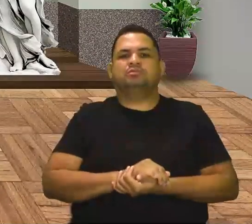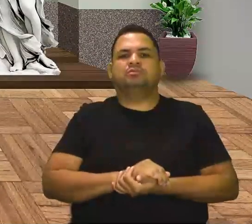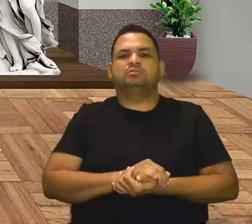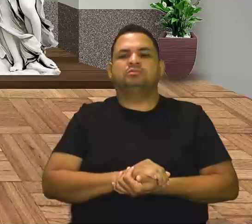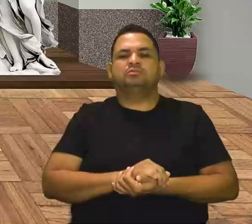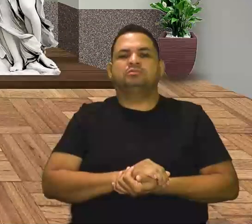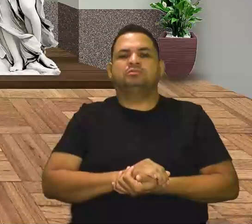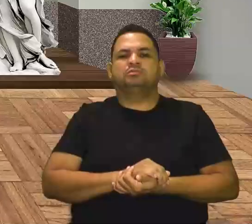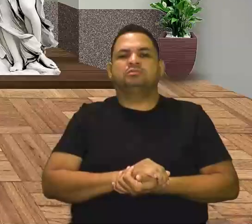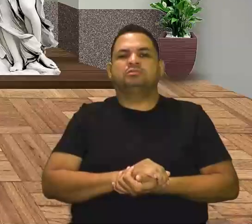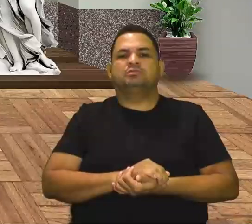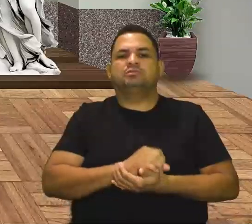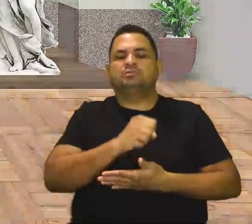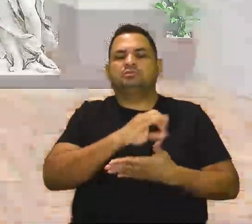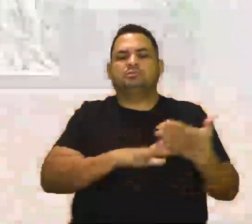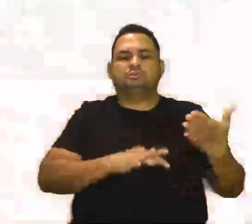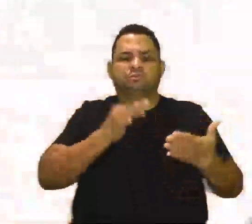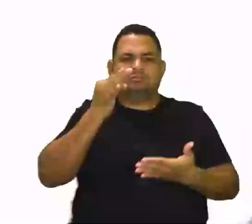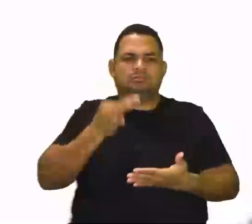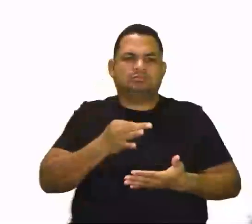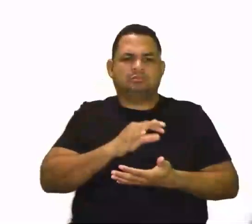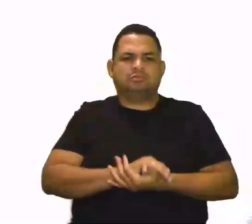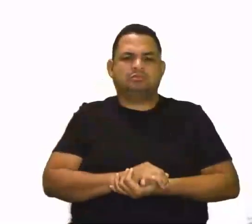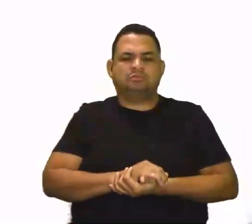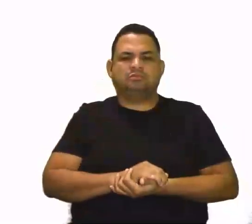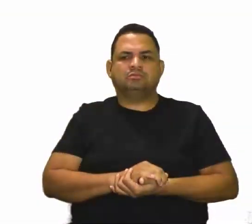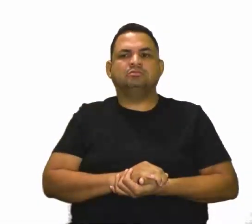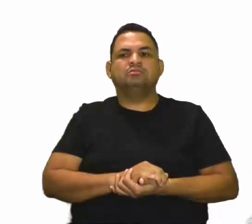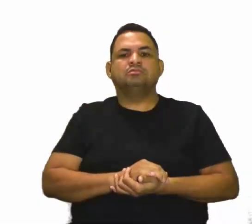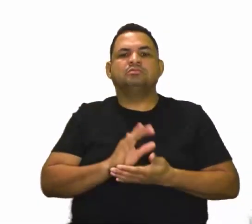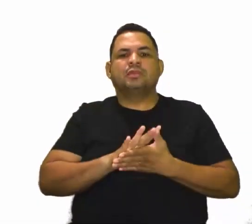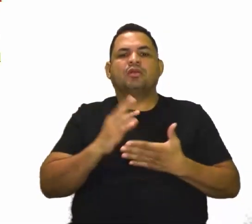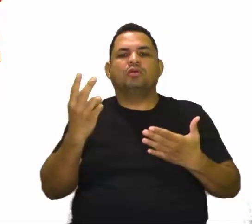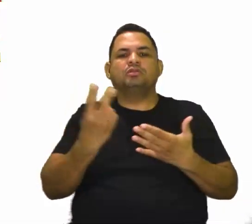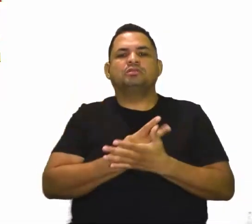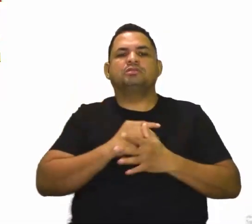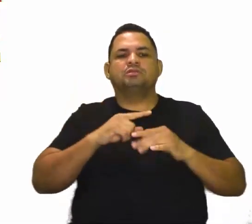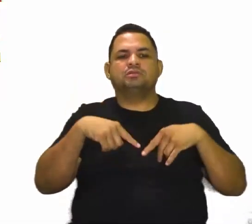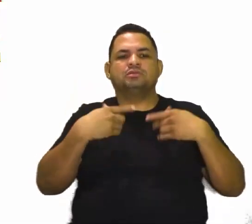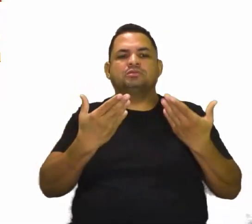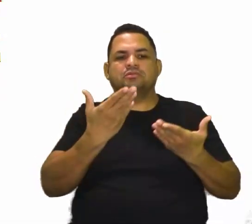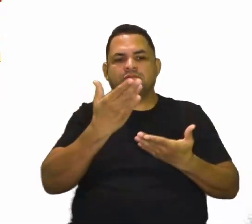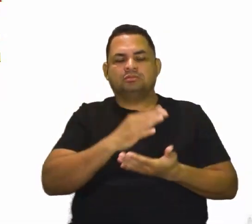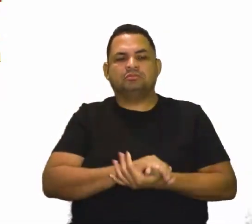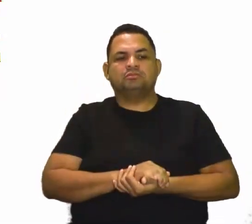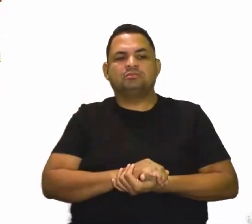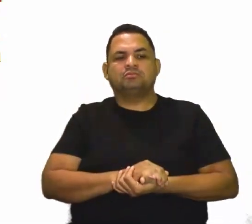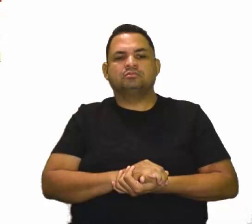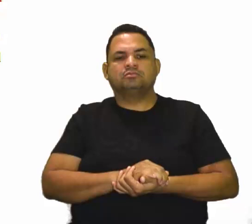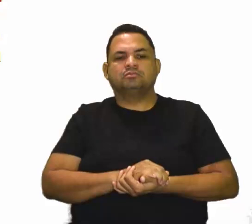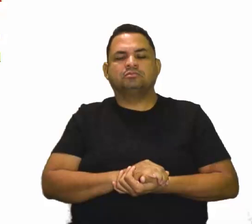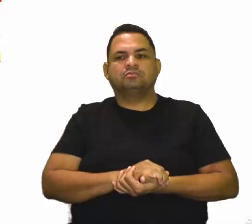a questão correta dessa aí, o desfecho disso daí, ele vai dar da seguinte maneira.